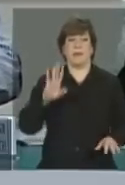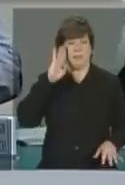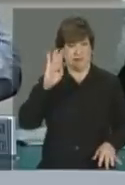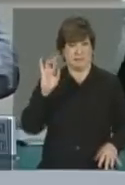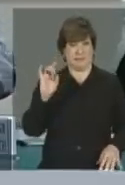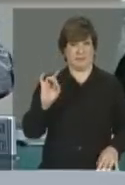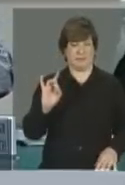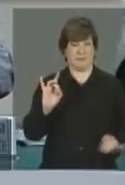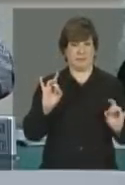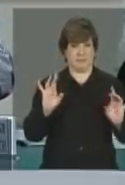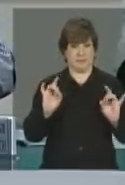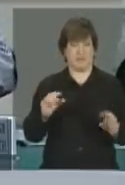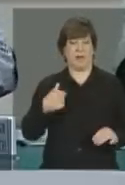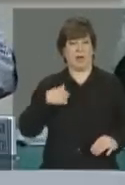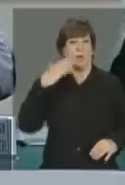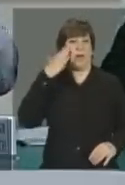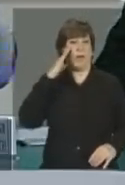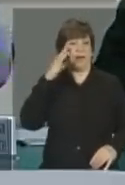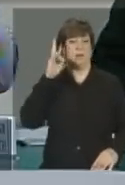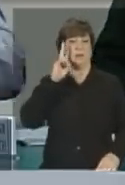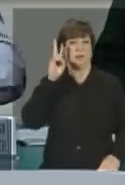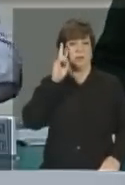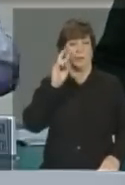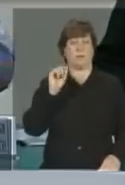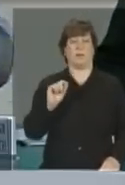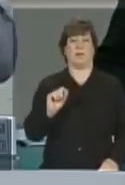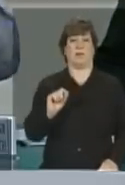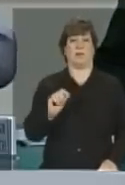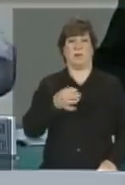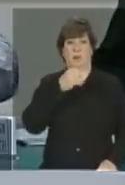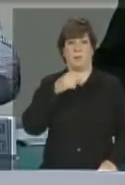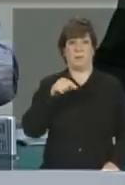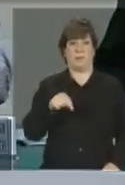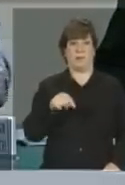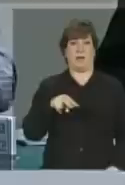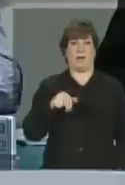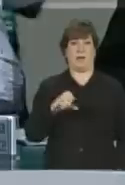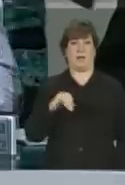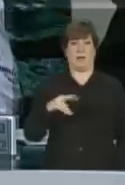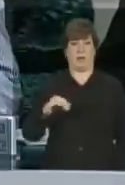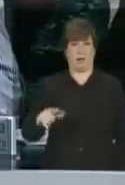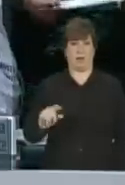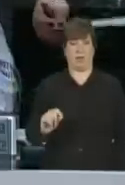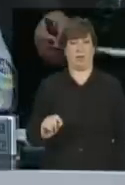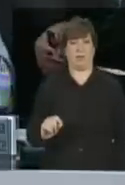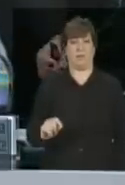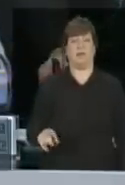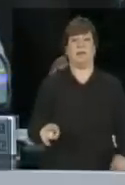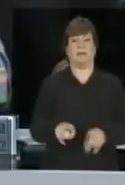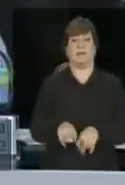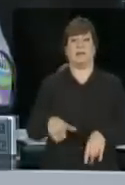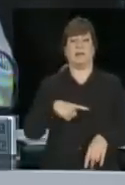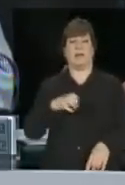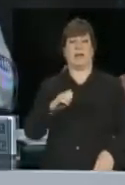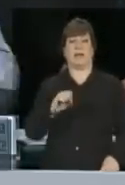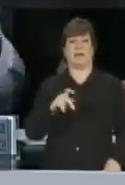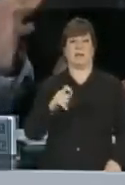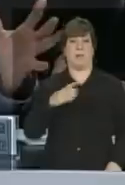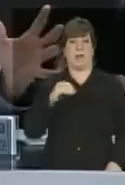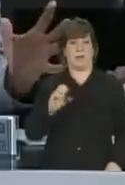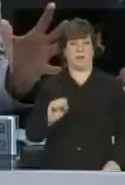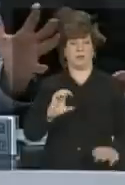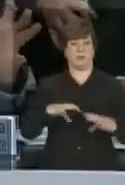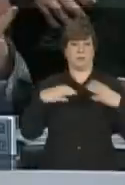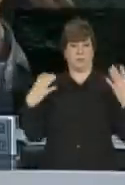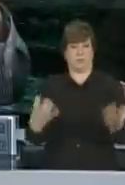ainda, do ponto de vista nacional, que, além dos chamados espaços formais que foram criados com a